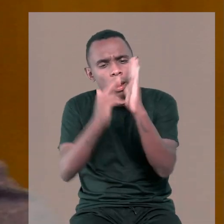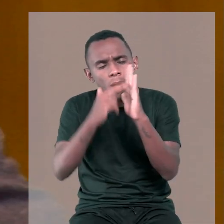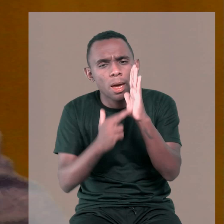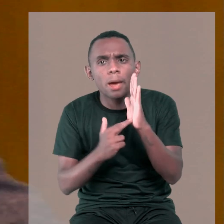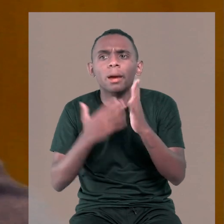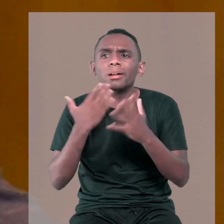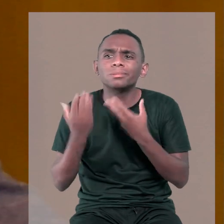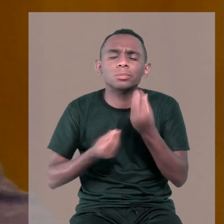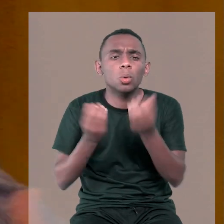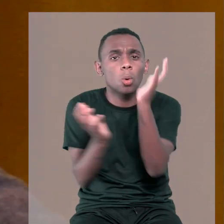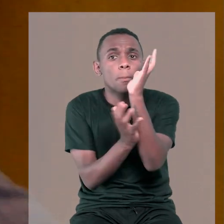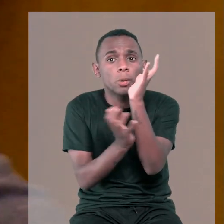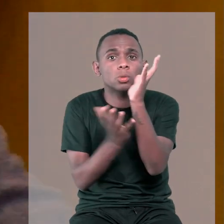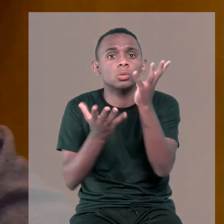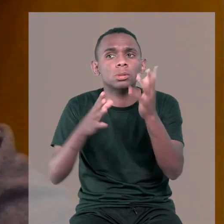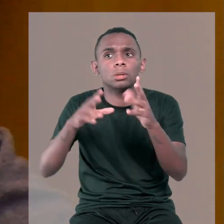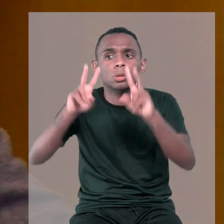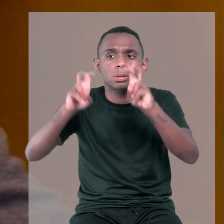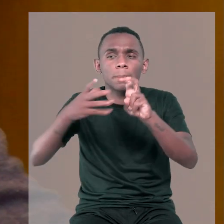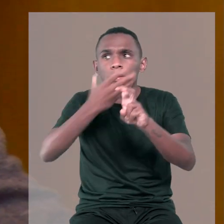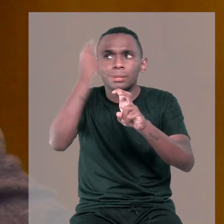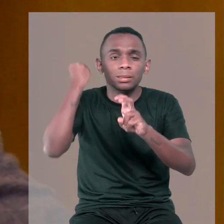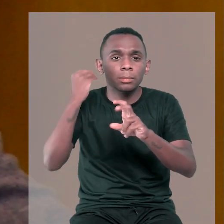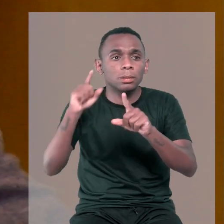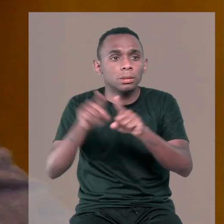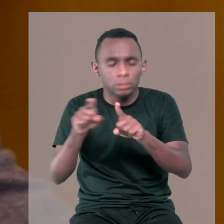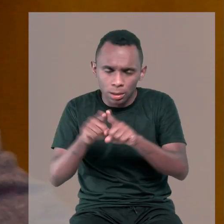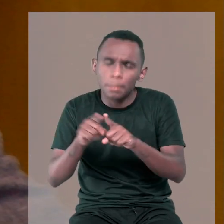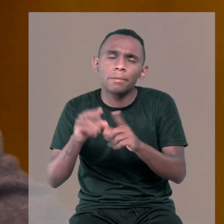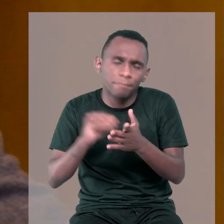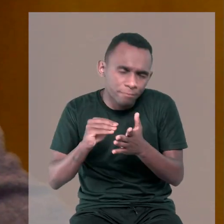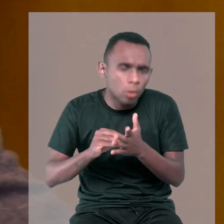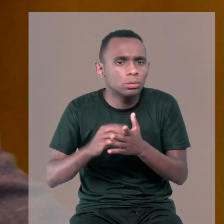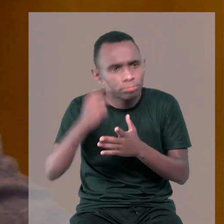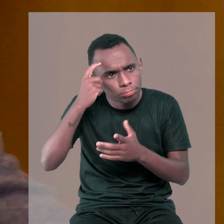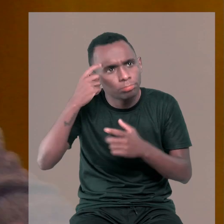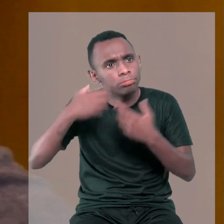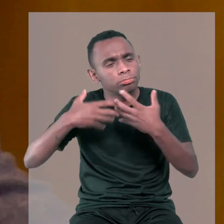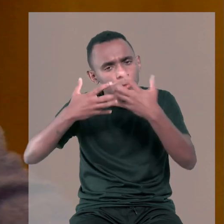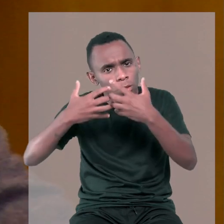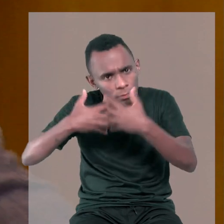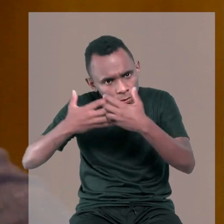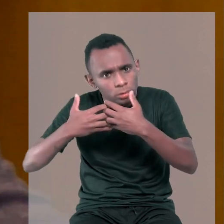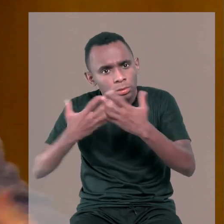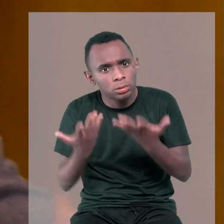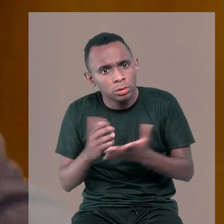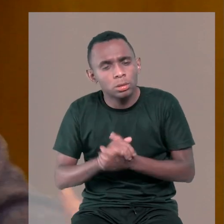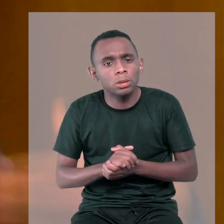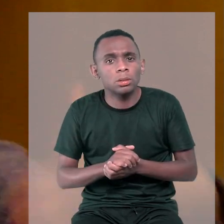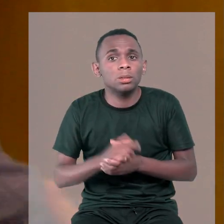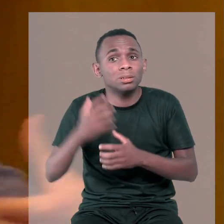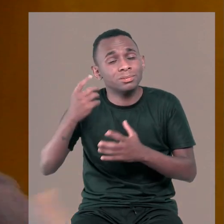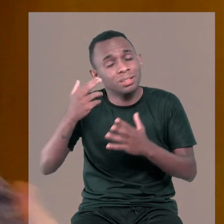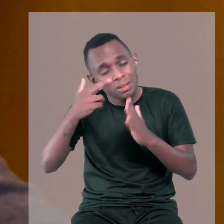outras dimensões hoje em dia, né? E outra coisa é o momento, se nesse texto a Hannah fala da democracia,